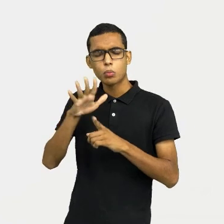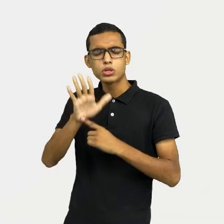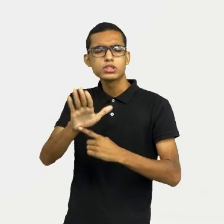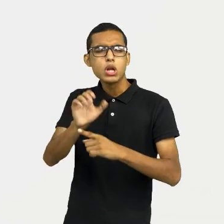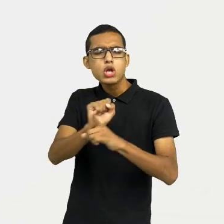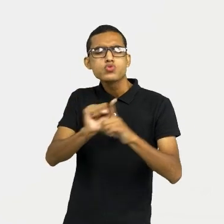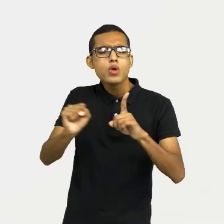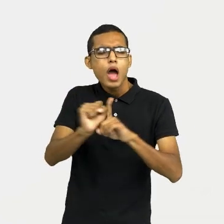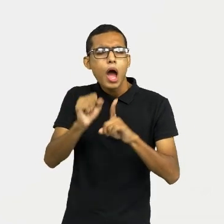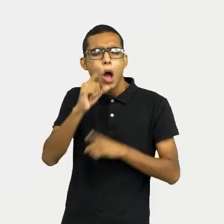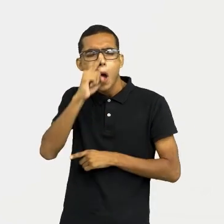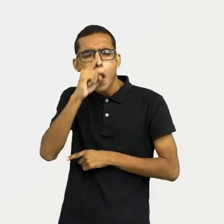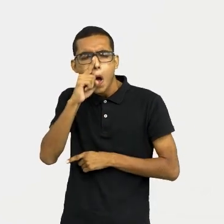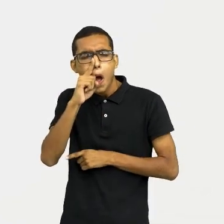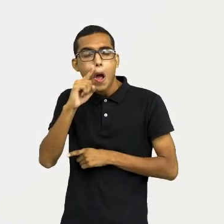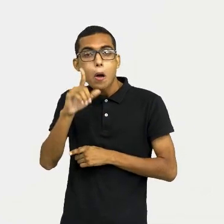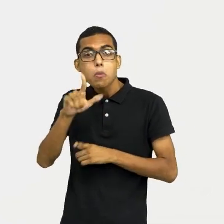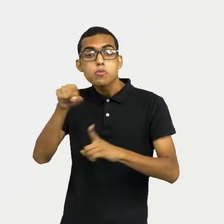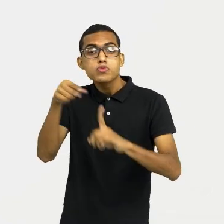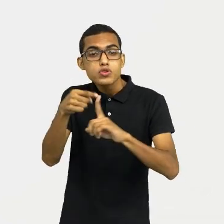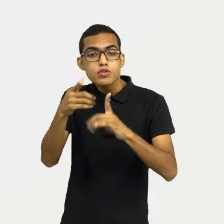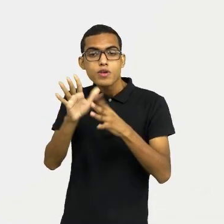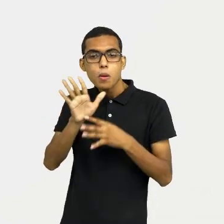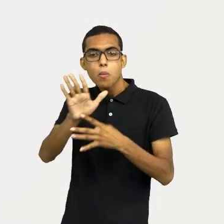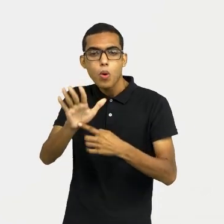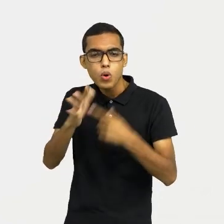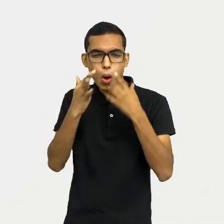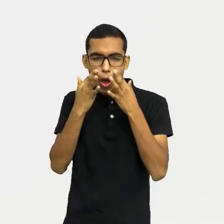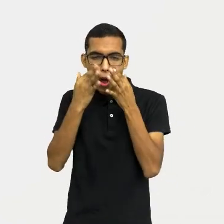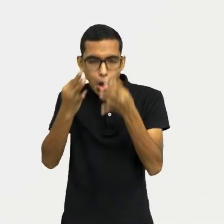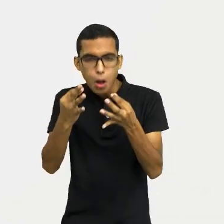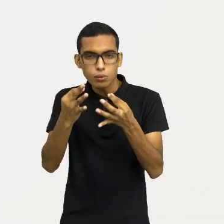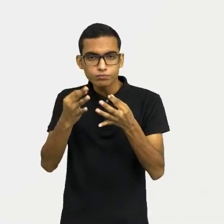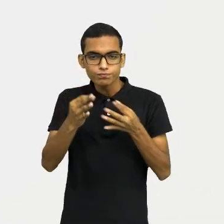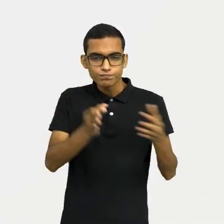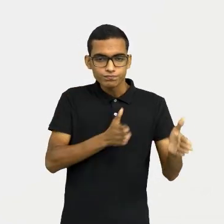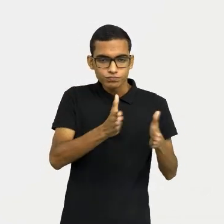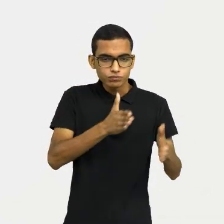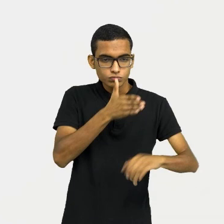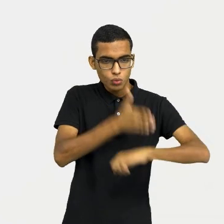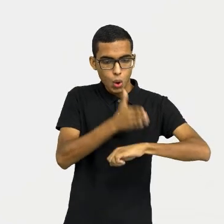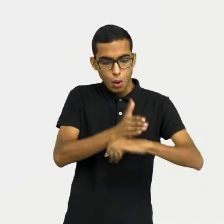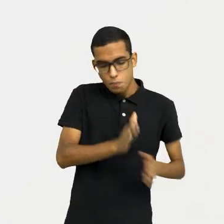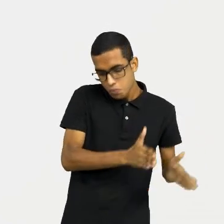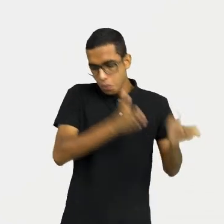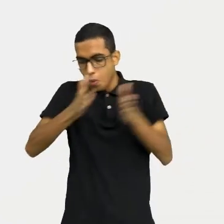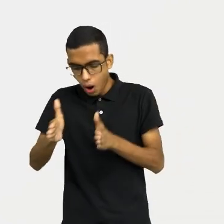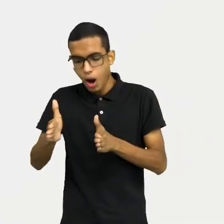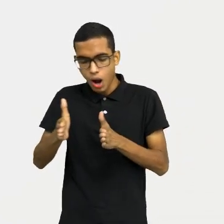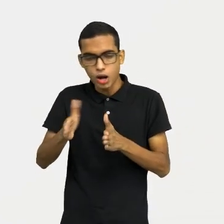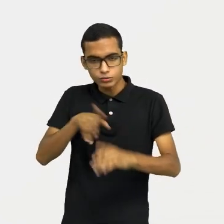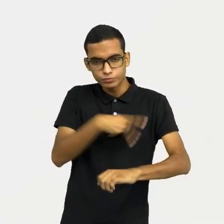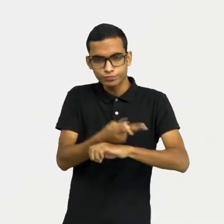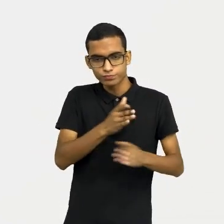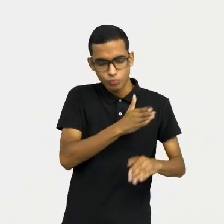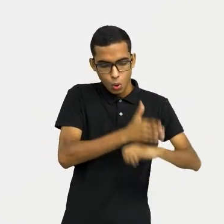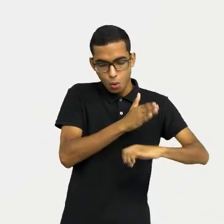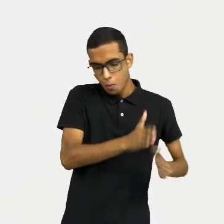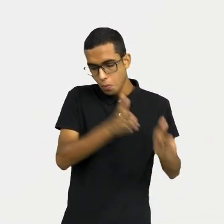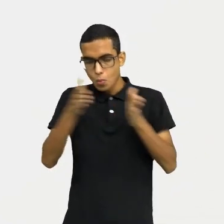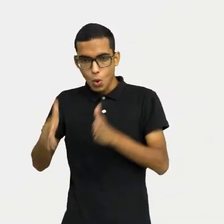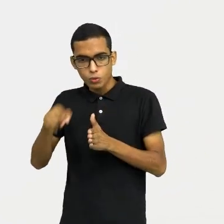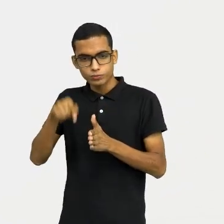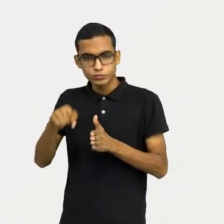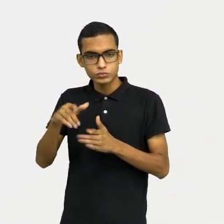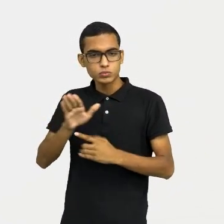tinha por objetivo alertar para a passagem da era moderna para a pós-moderna, no que se refere